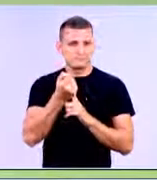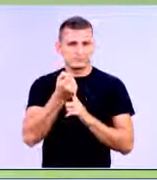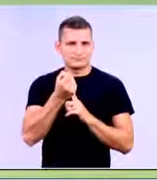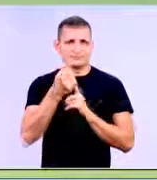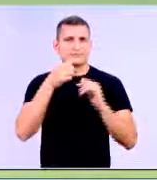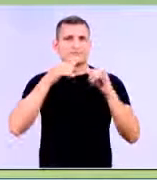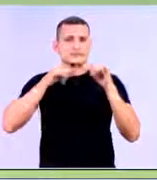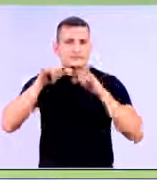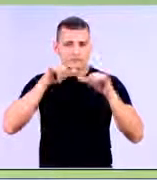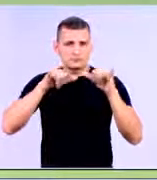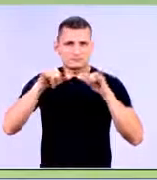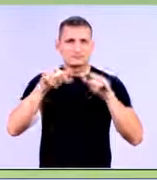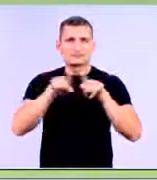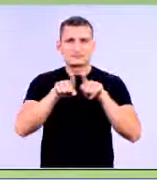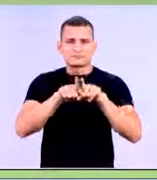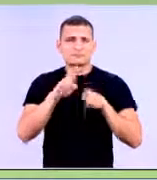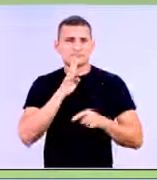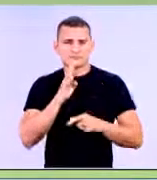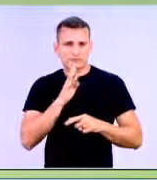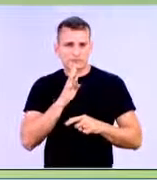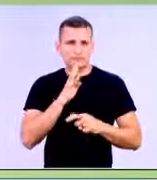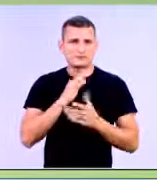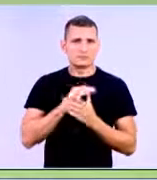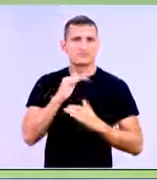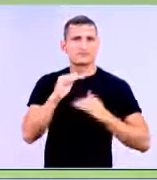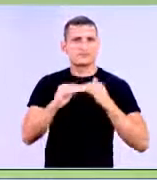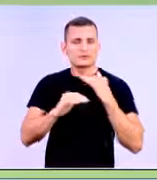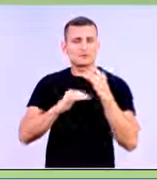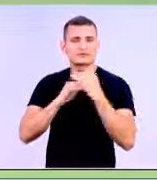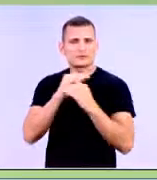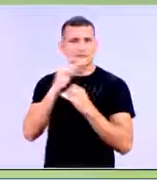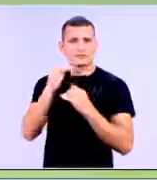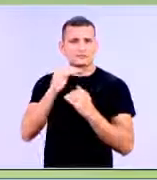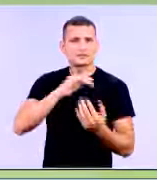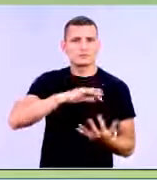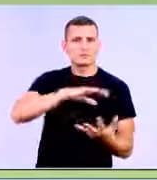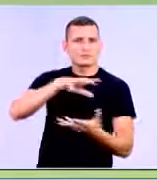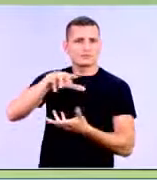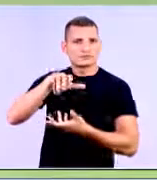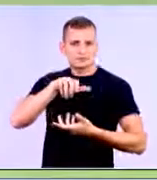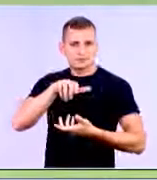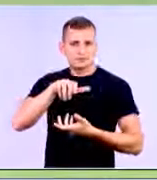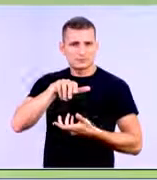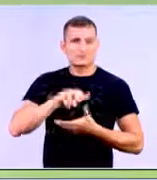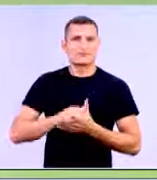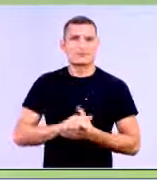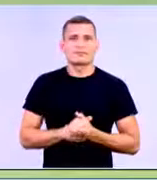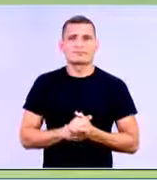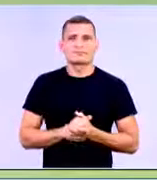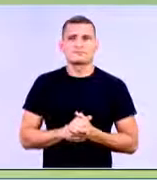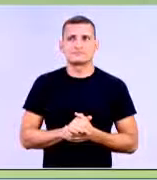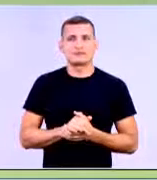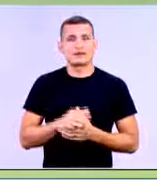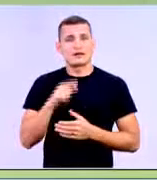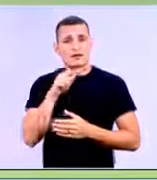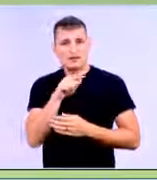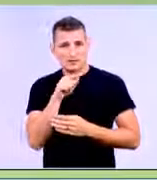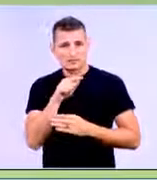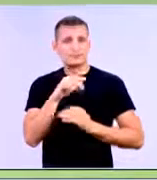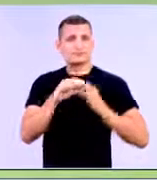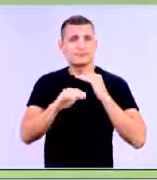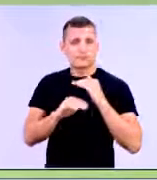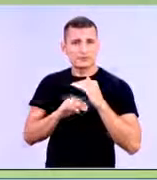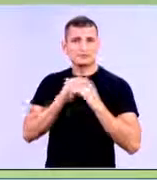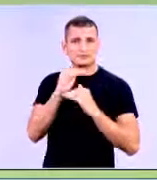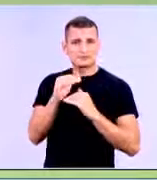também conhecido como um processo de globalização. E esse processo de